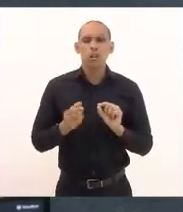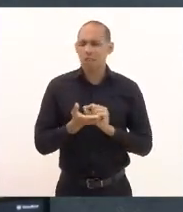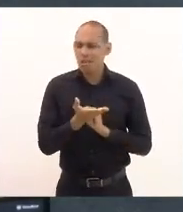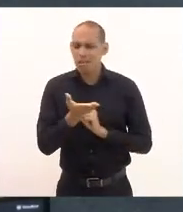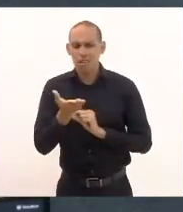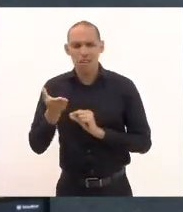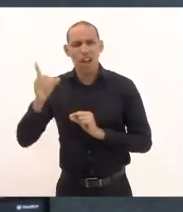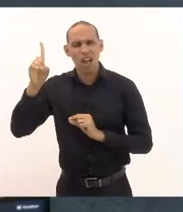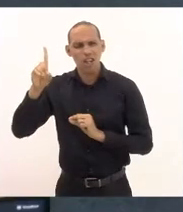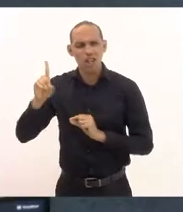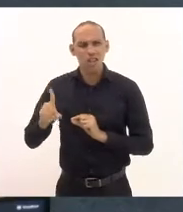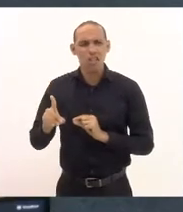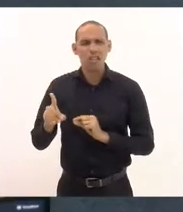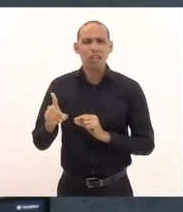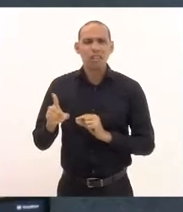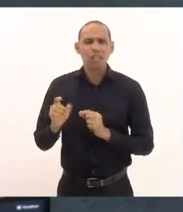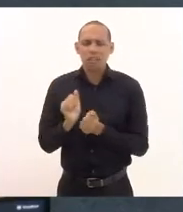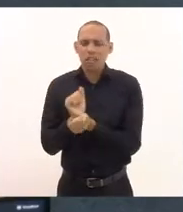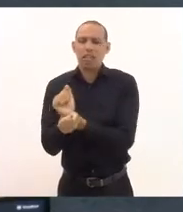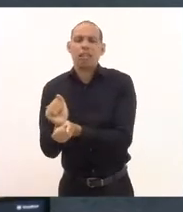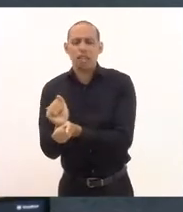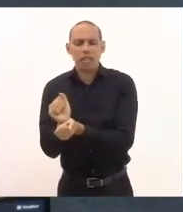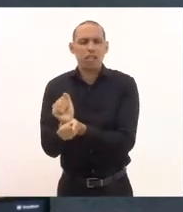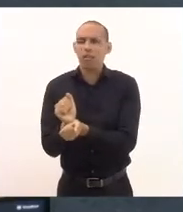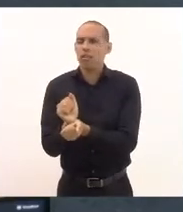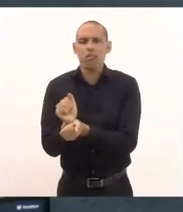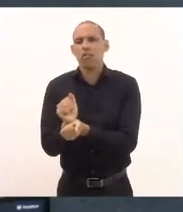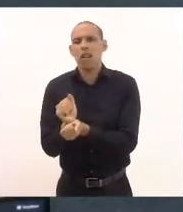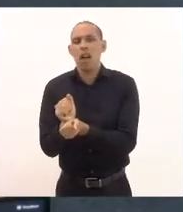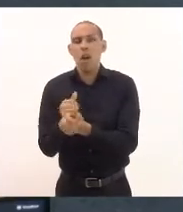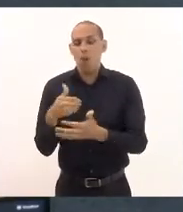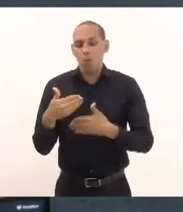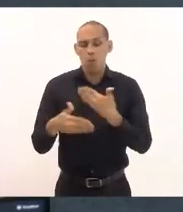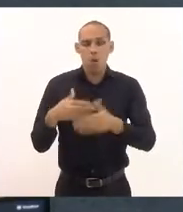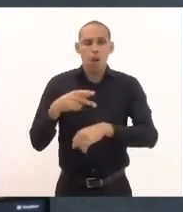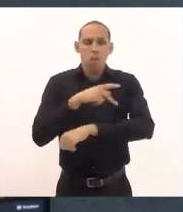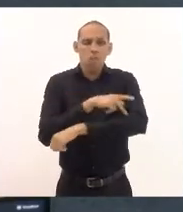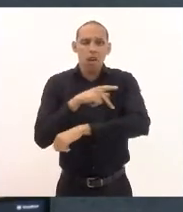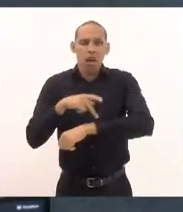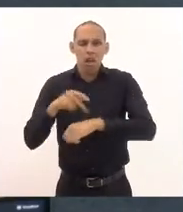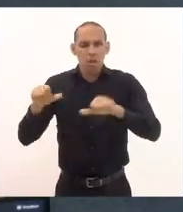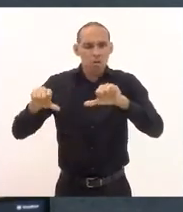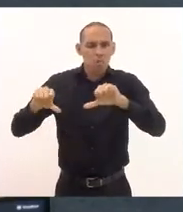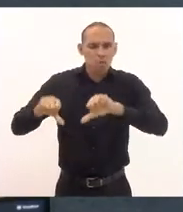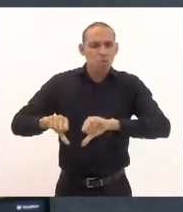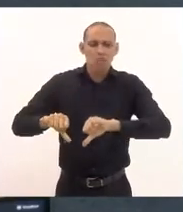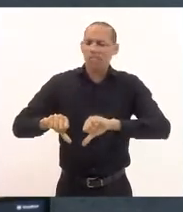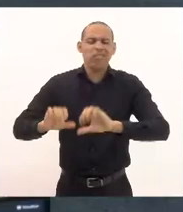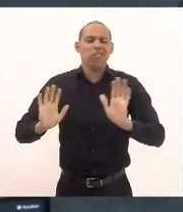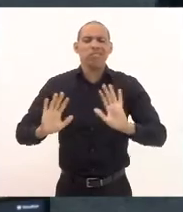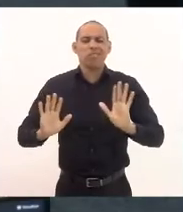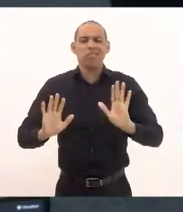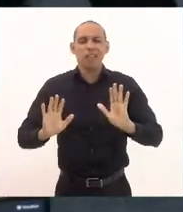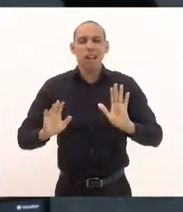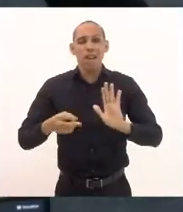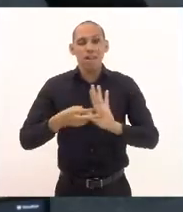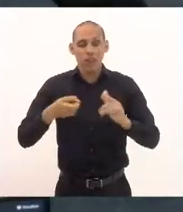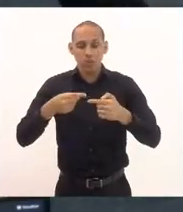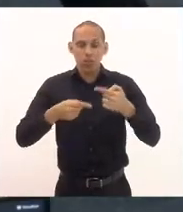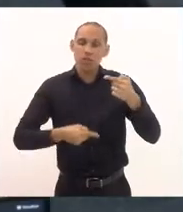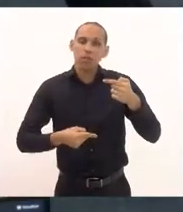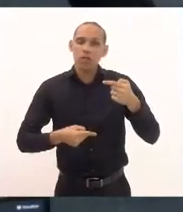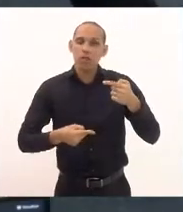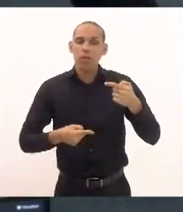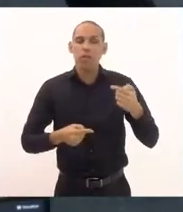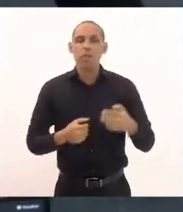esses diretores, não aprisione o processo pedagógico, pelo contrário, senhor presidente. Então, a derrubada desse veto, sem dúvida